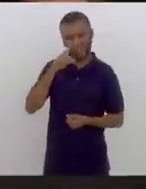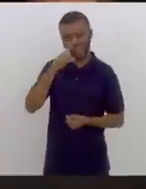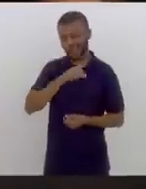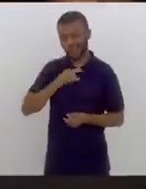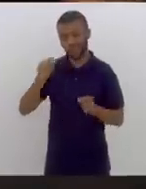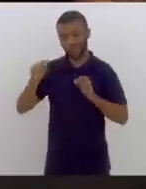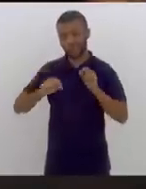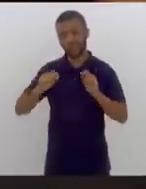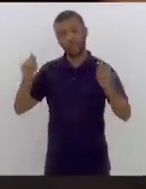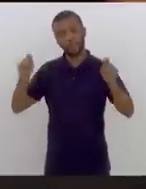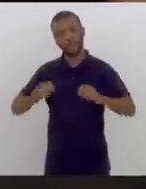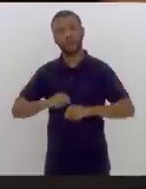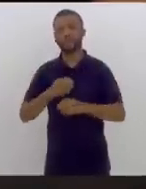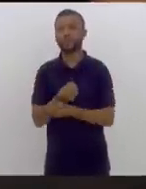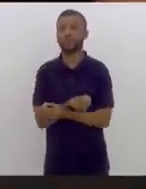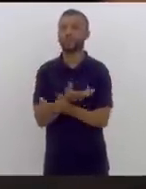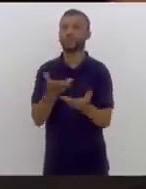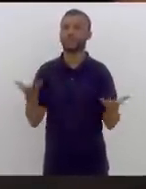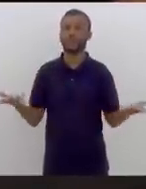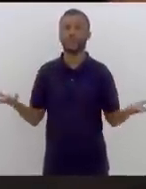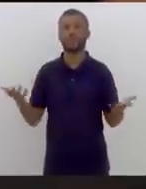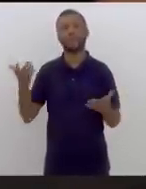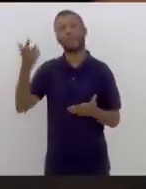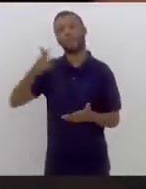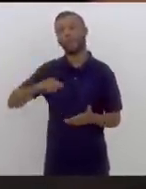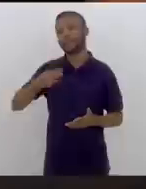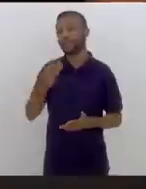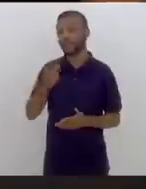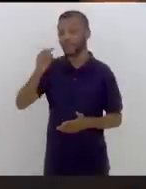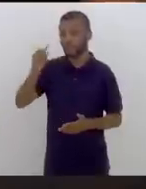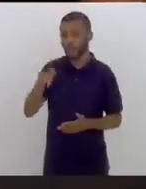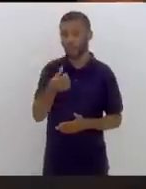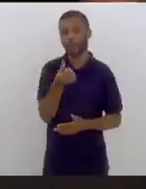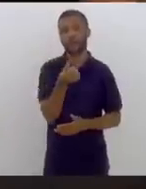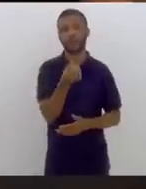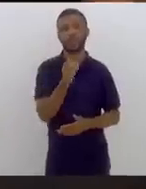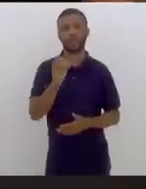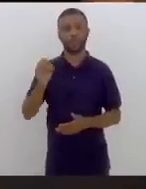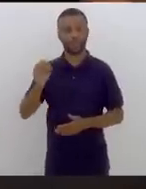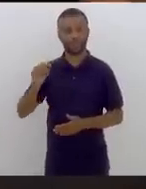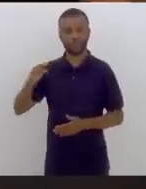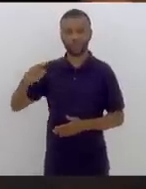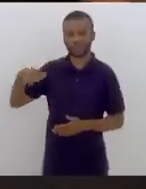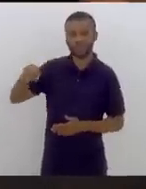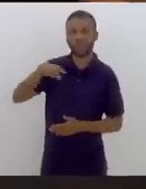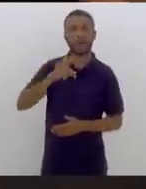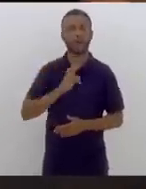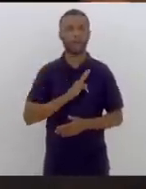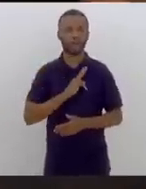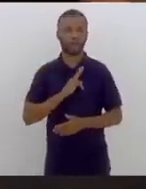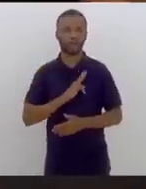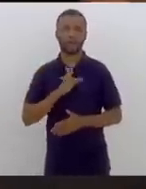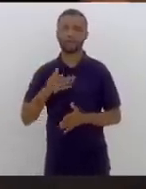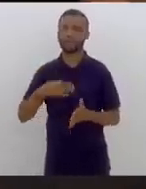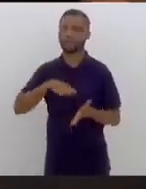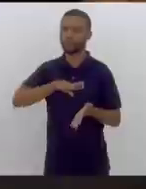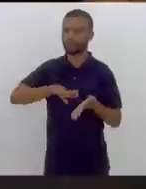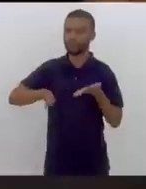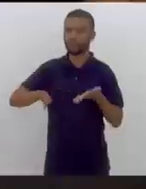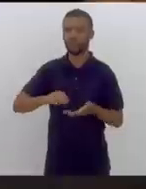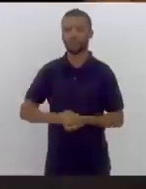oferecer para os mais de 3.600 policiais excluídos